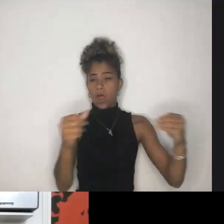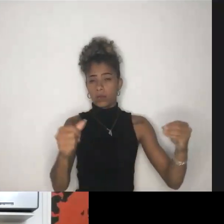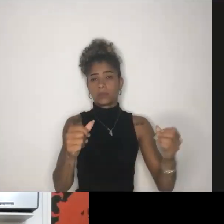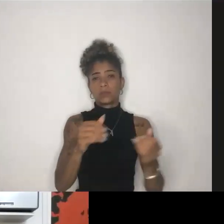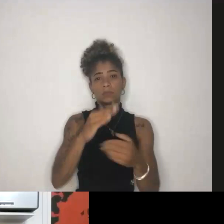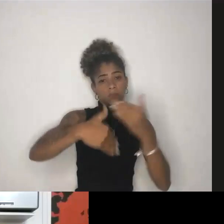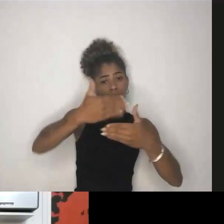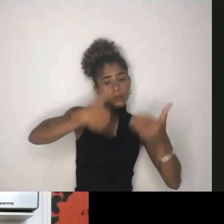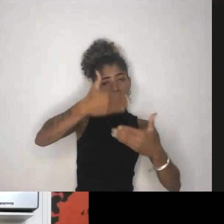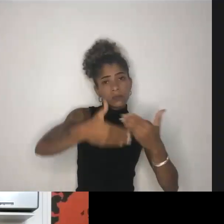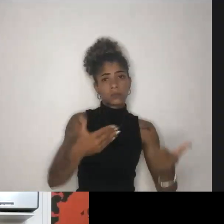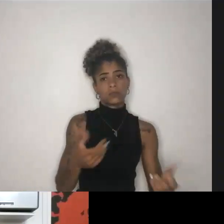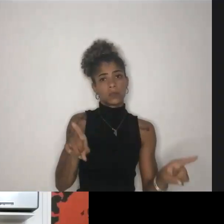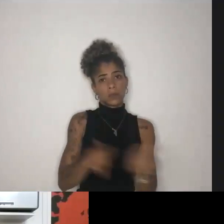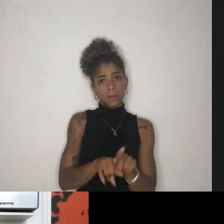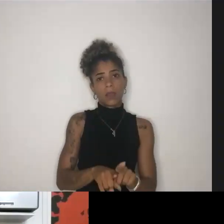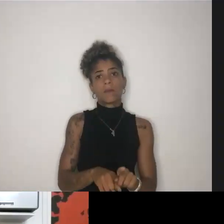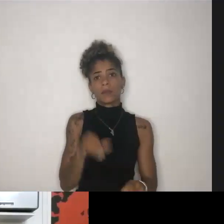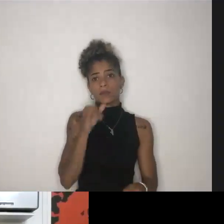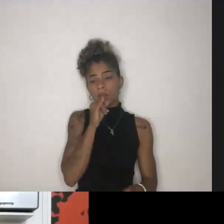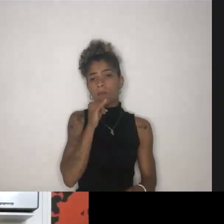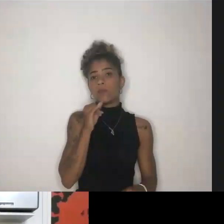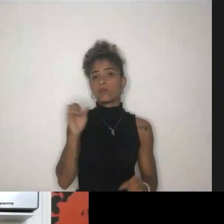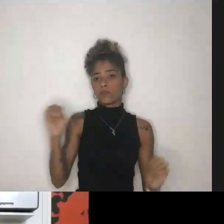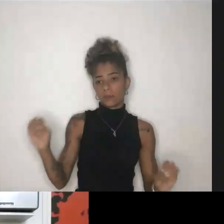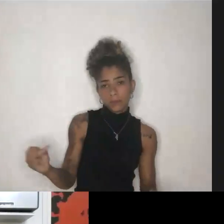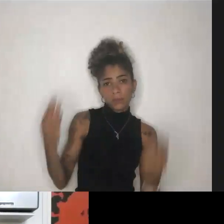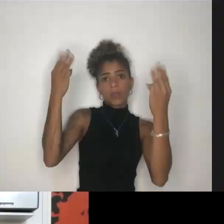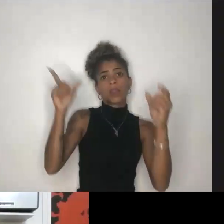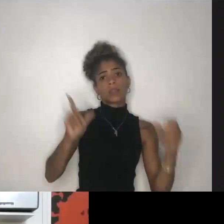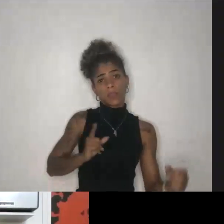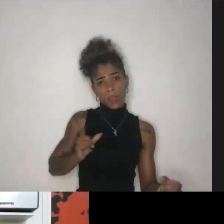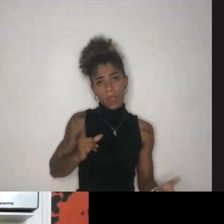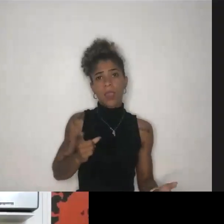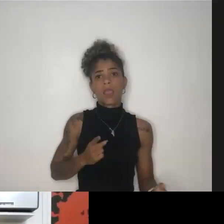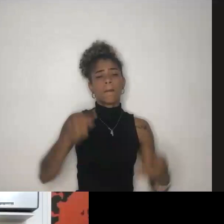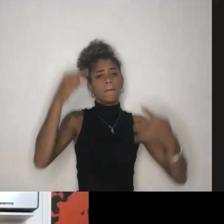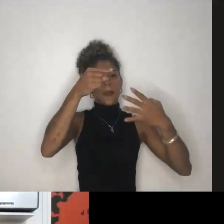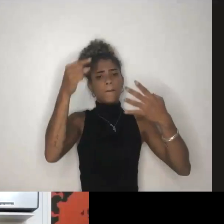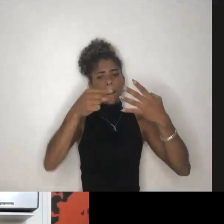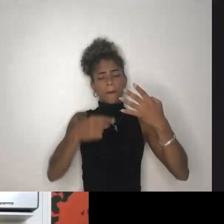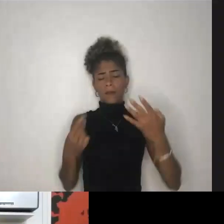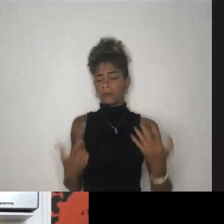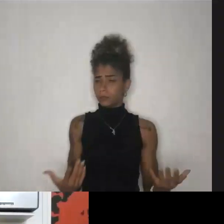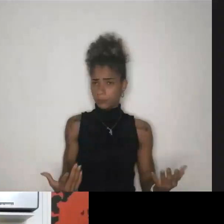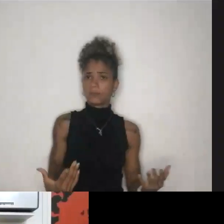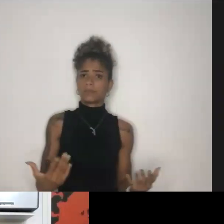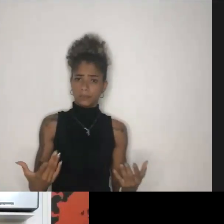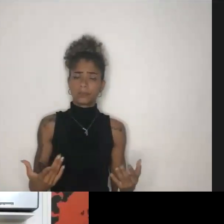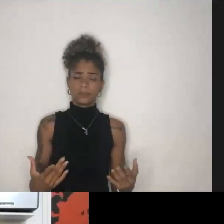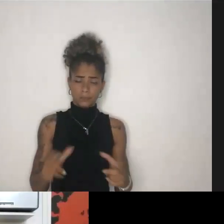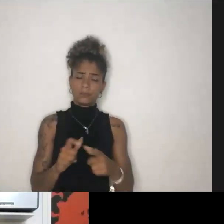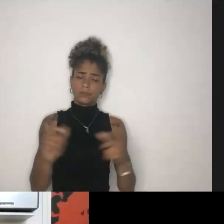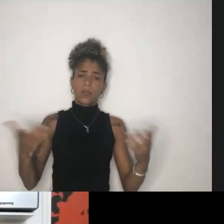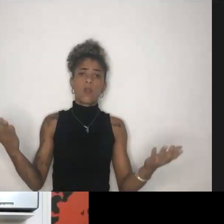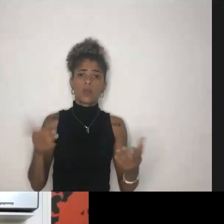temporizador nas pias dos eventos tem uma quantidade de itens realmente muito grandes que hoje em dia na hora